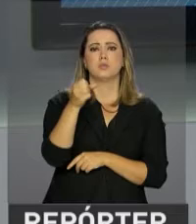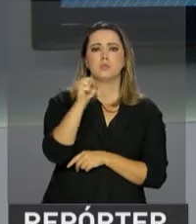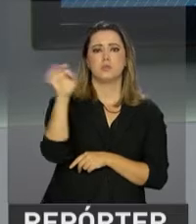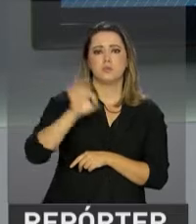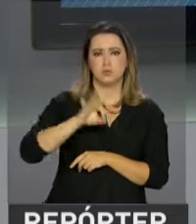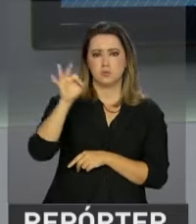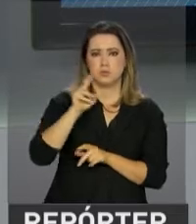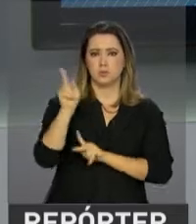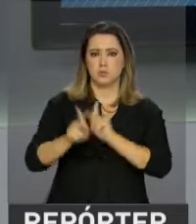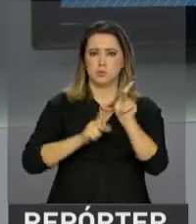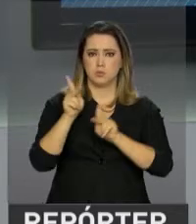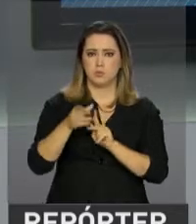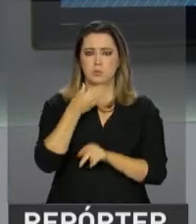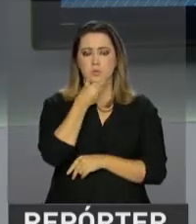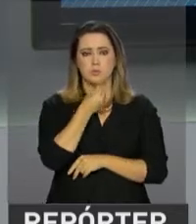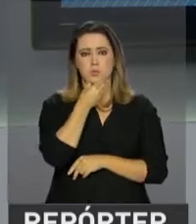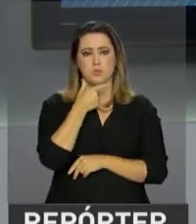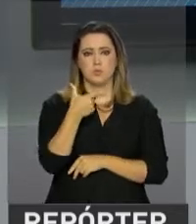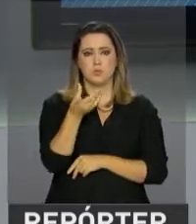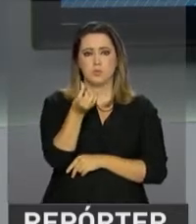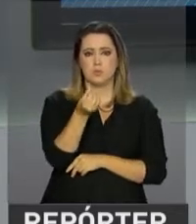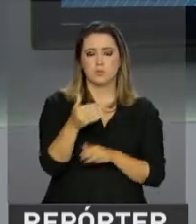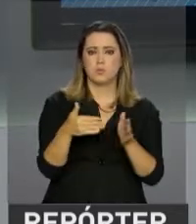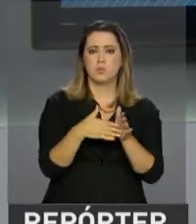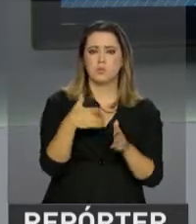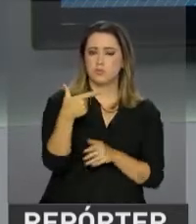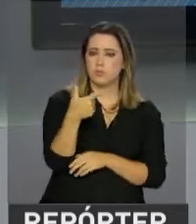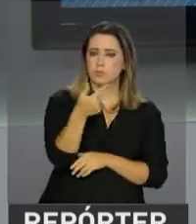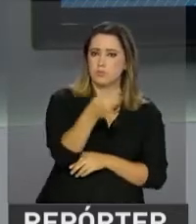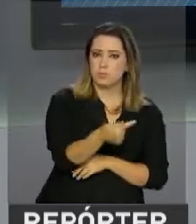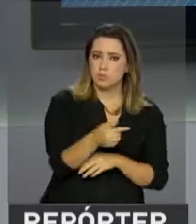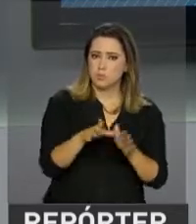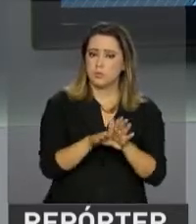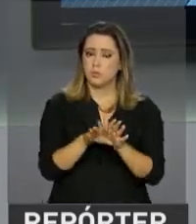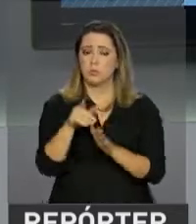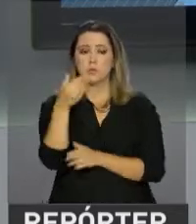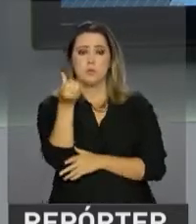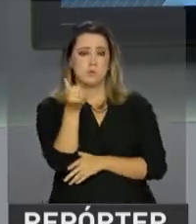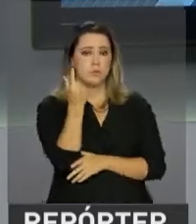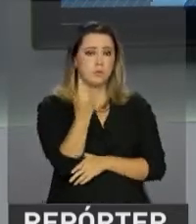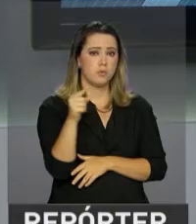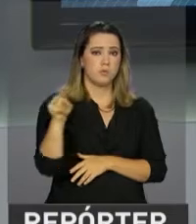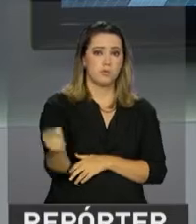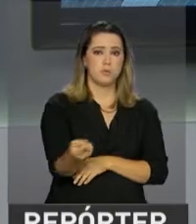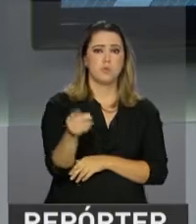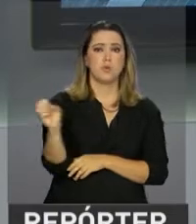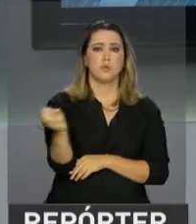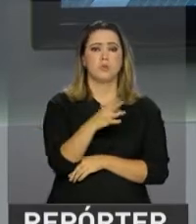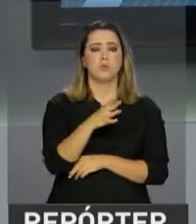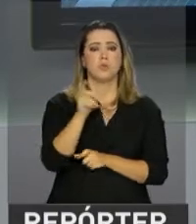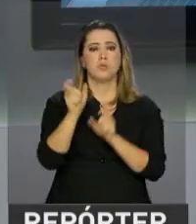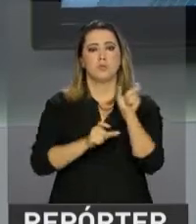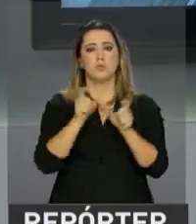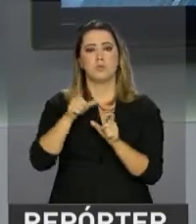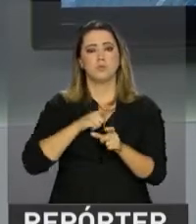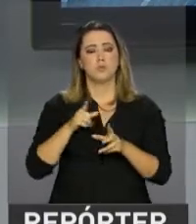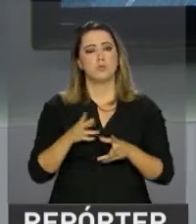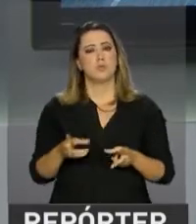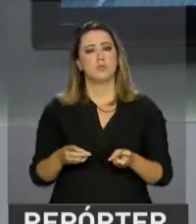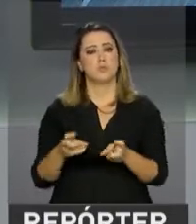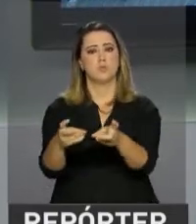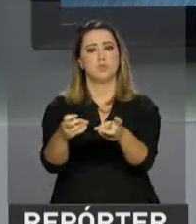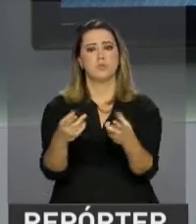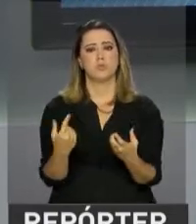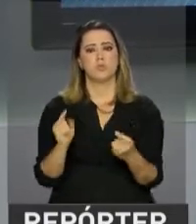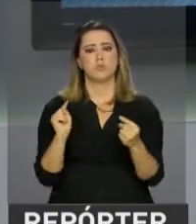da população masculina entre 2016 e 2017 61 mil novos casos foram estimados pelo instituto